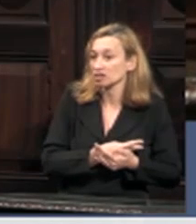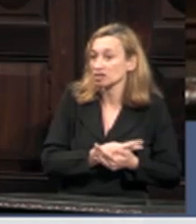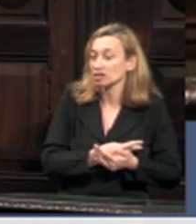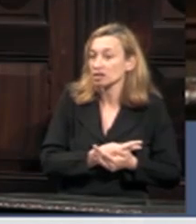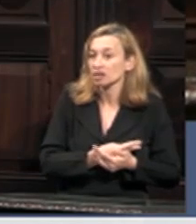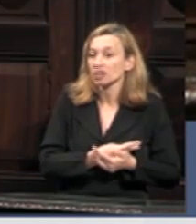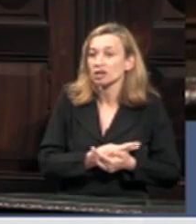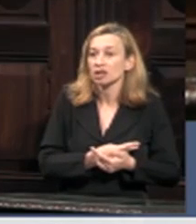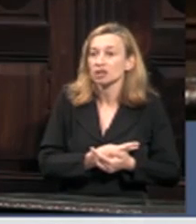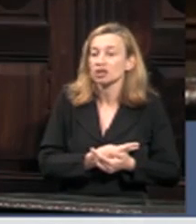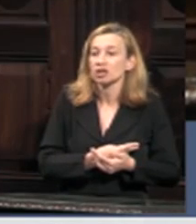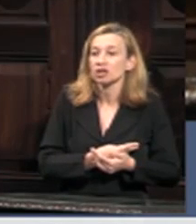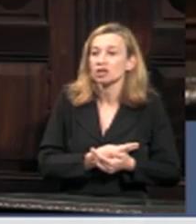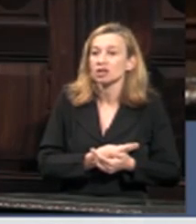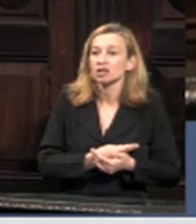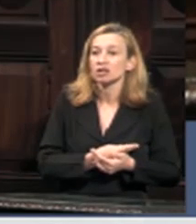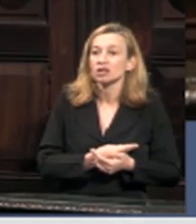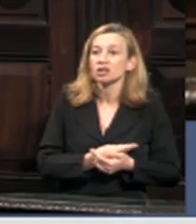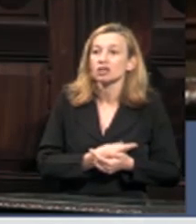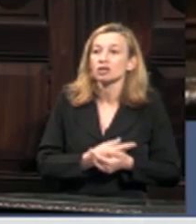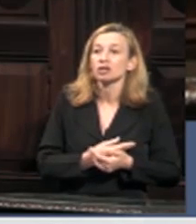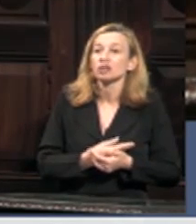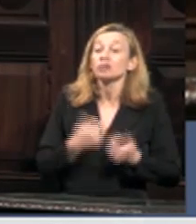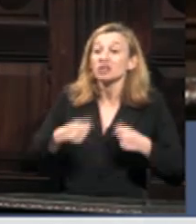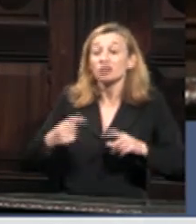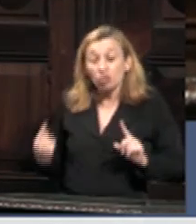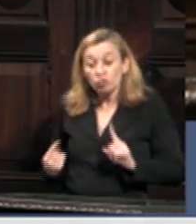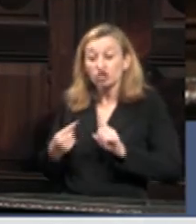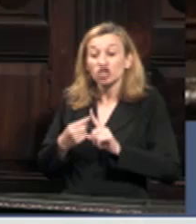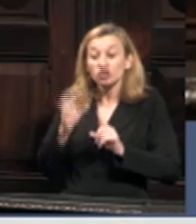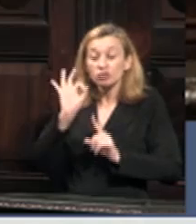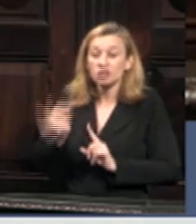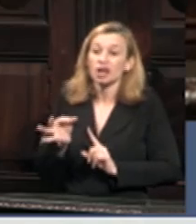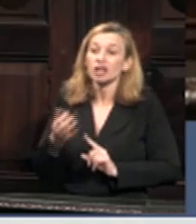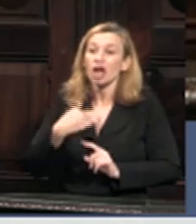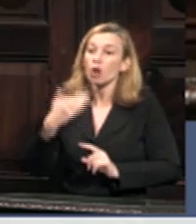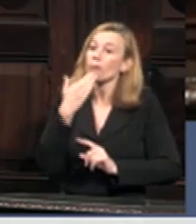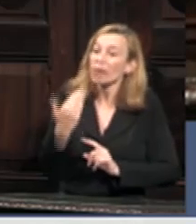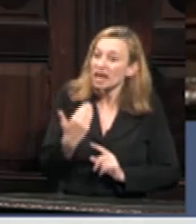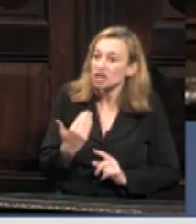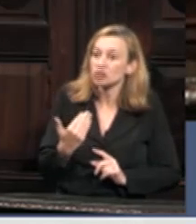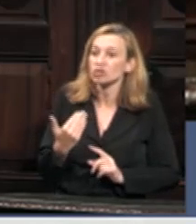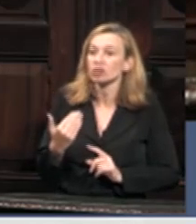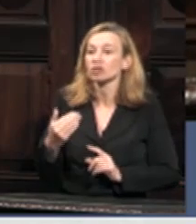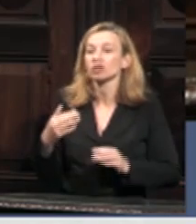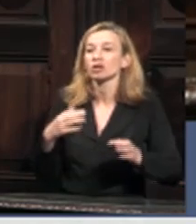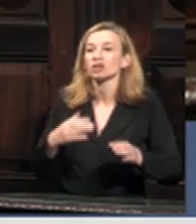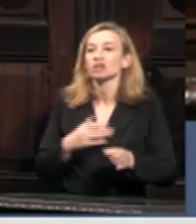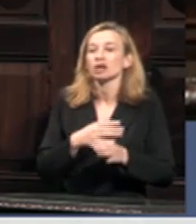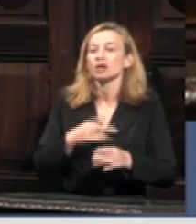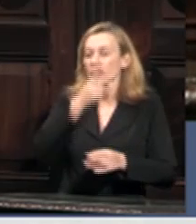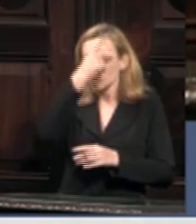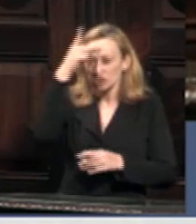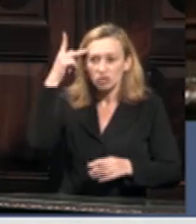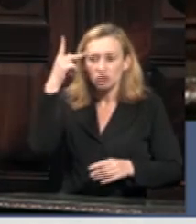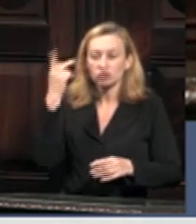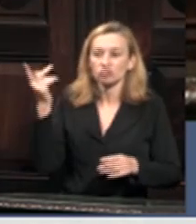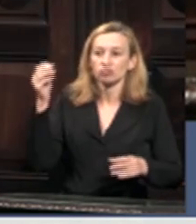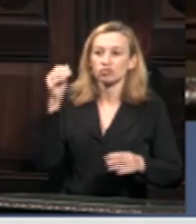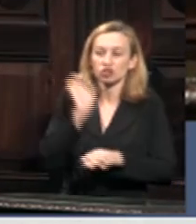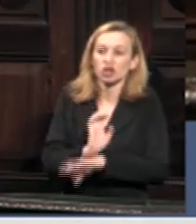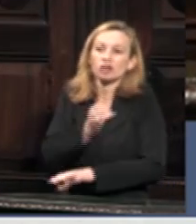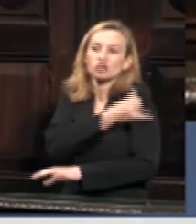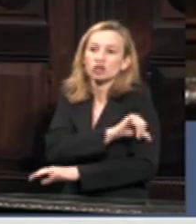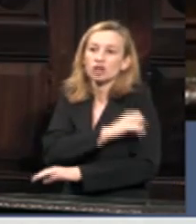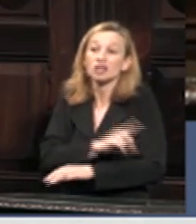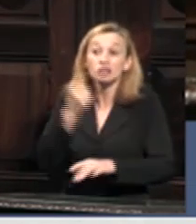outra coisa que não seja análise objetiva dos fatos. Eu peço a você, cidadão do Estado do Rio de Janeiro, esse momento